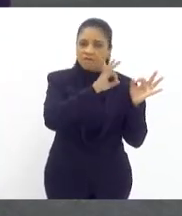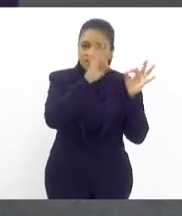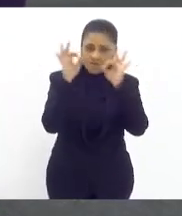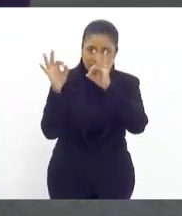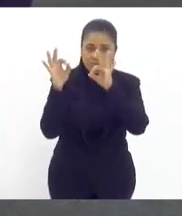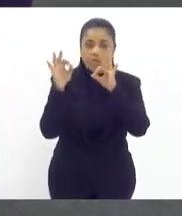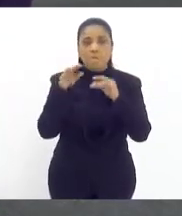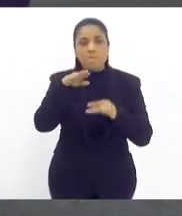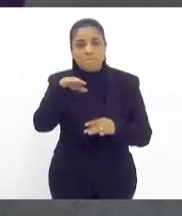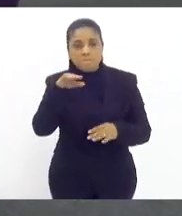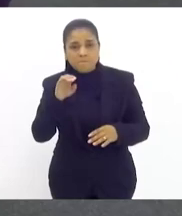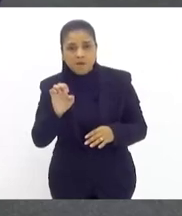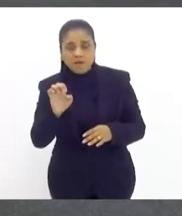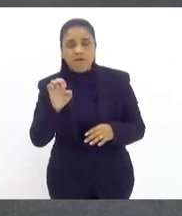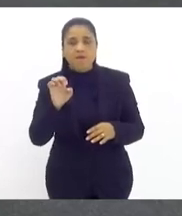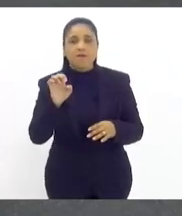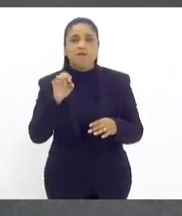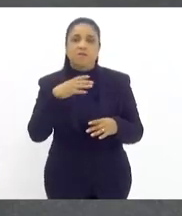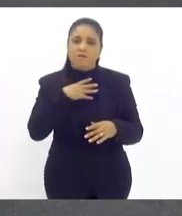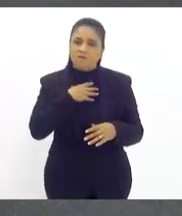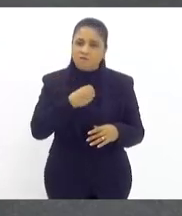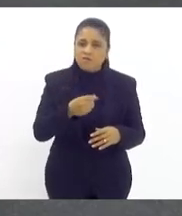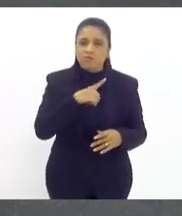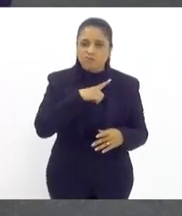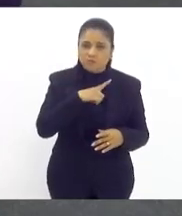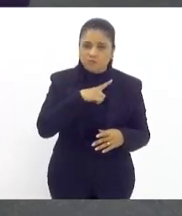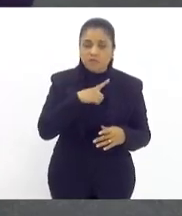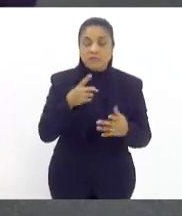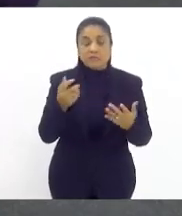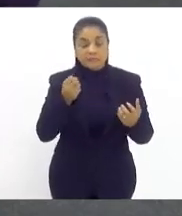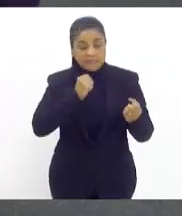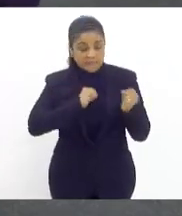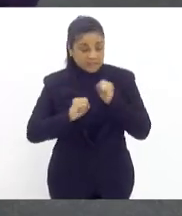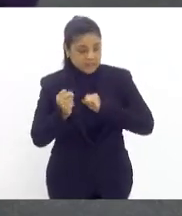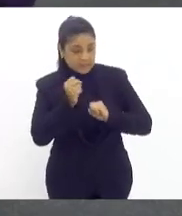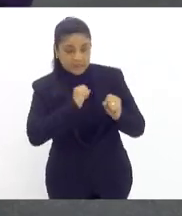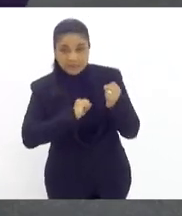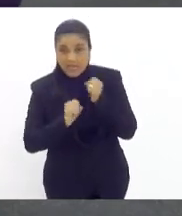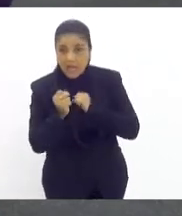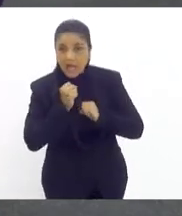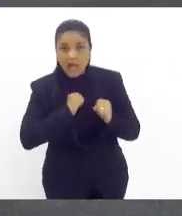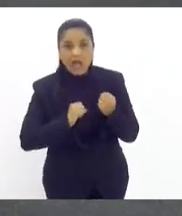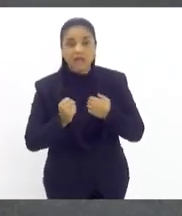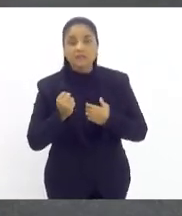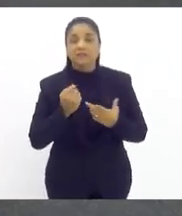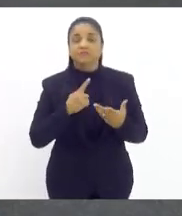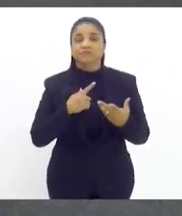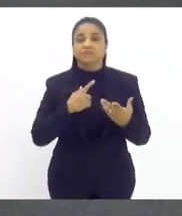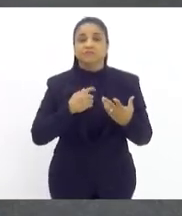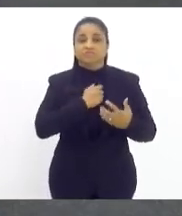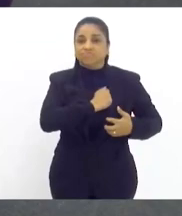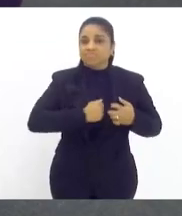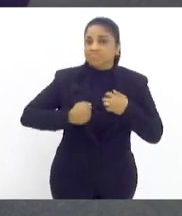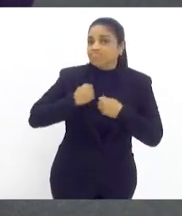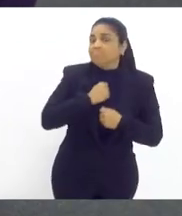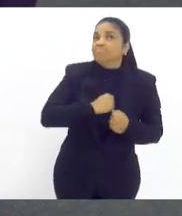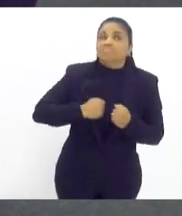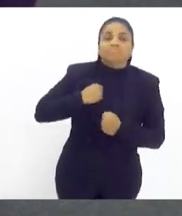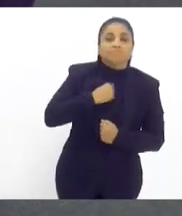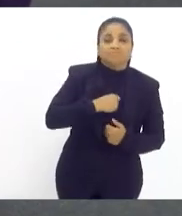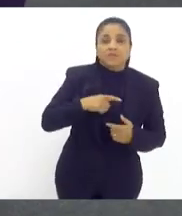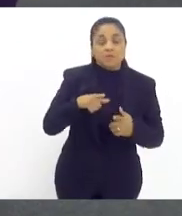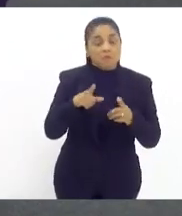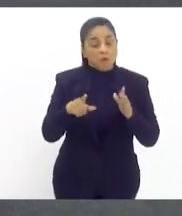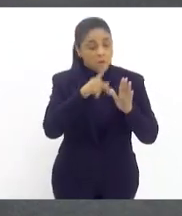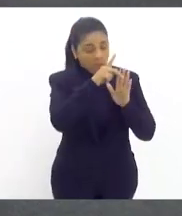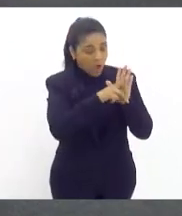que tem um filho que está com uma crise de ansiedade saiba que se esse projeto fosse uma lei mas